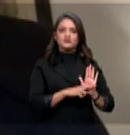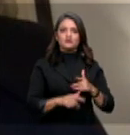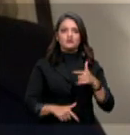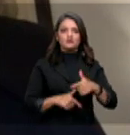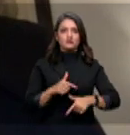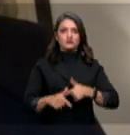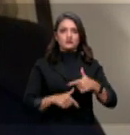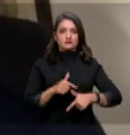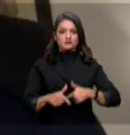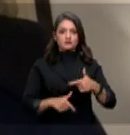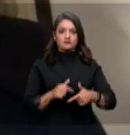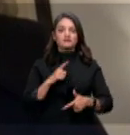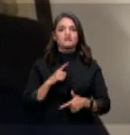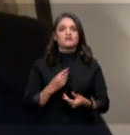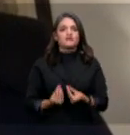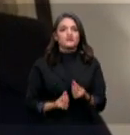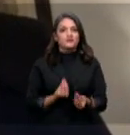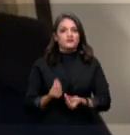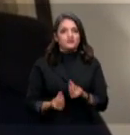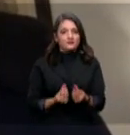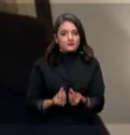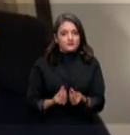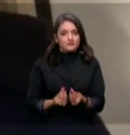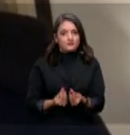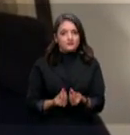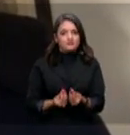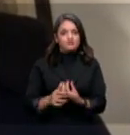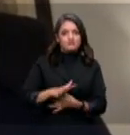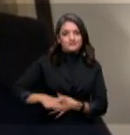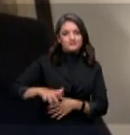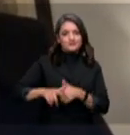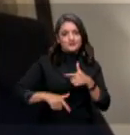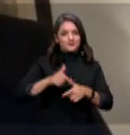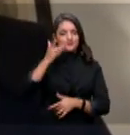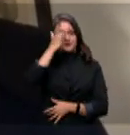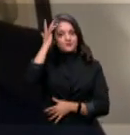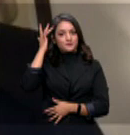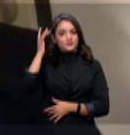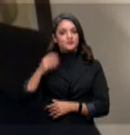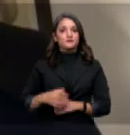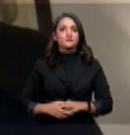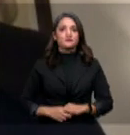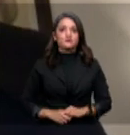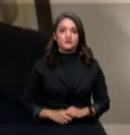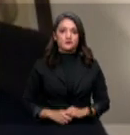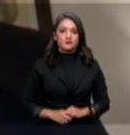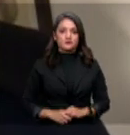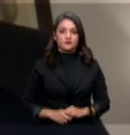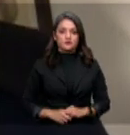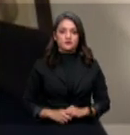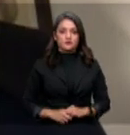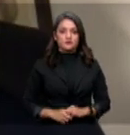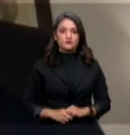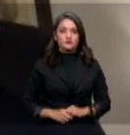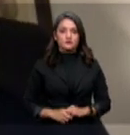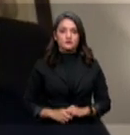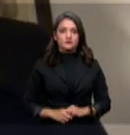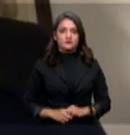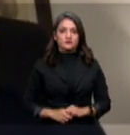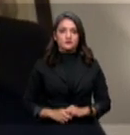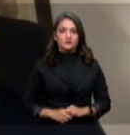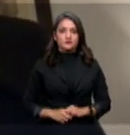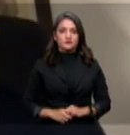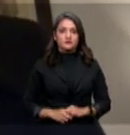regerão a vida laboral dos trabalhadores. Fincou-se ainda como premissa